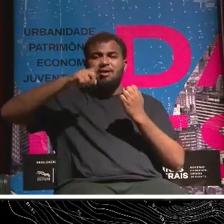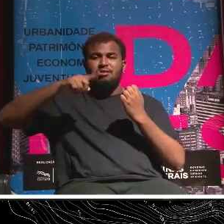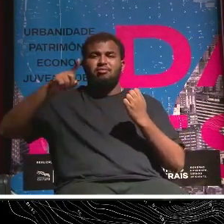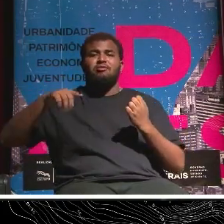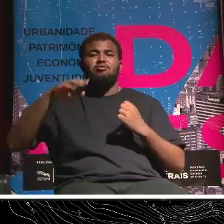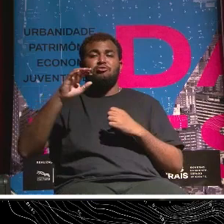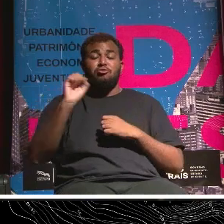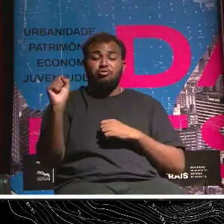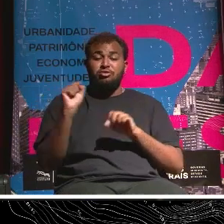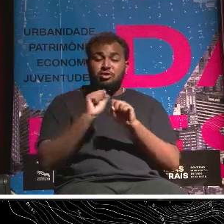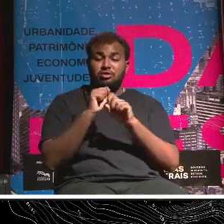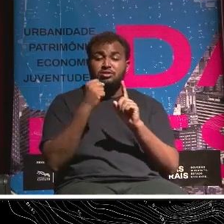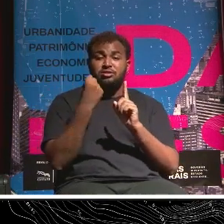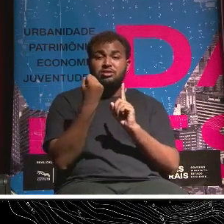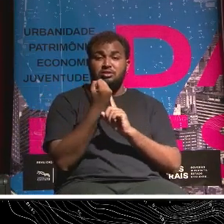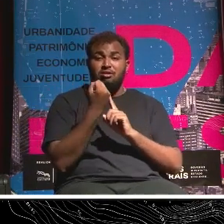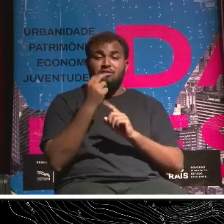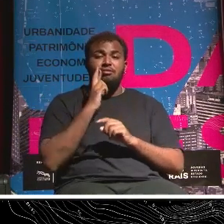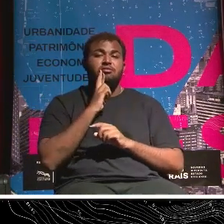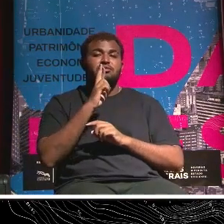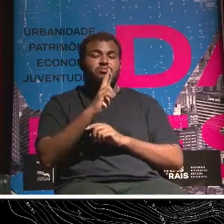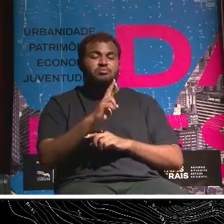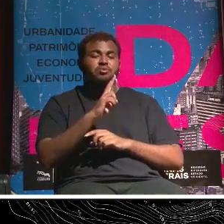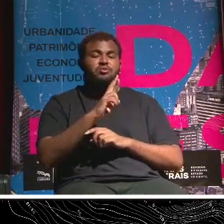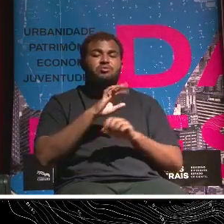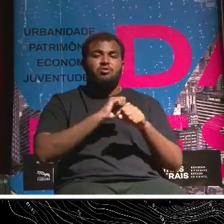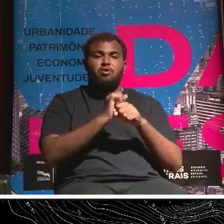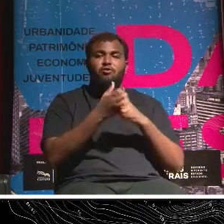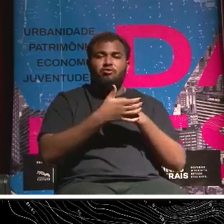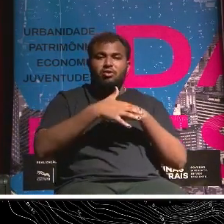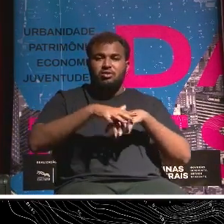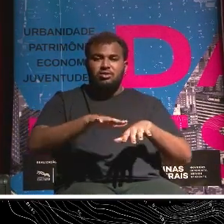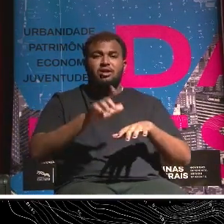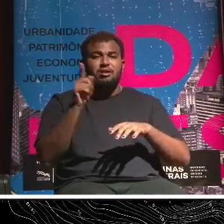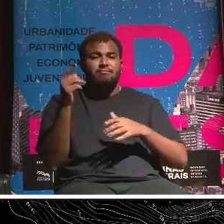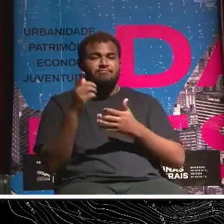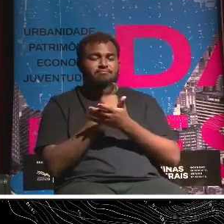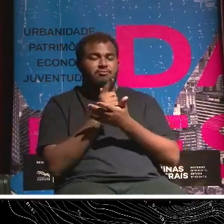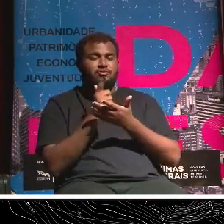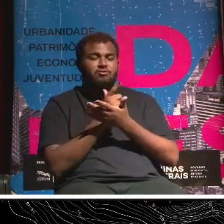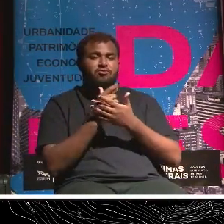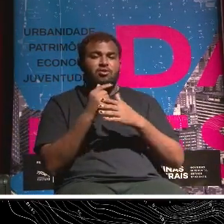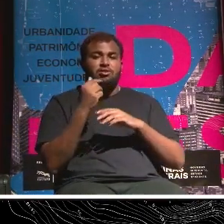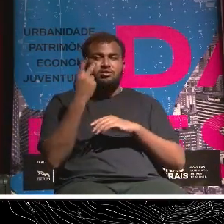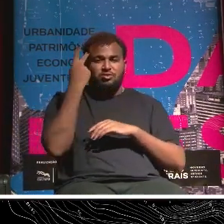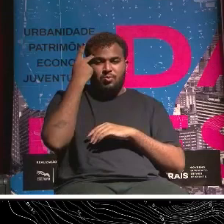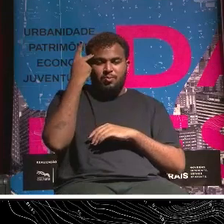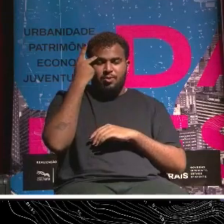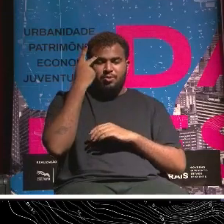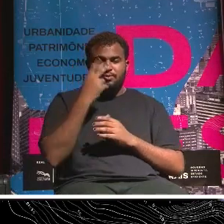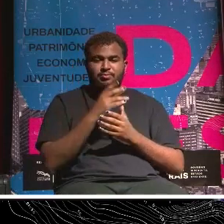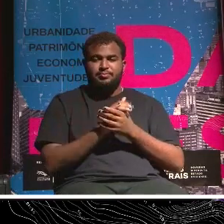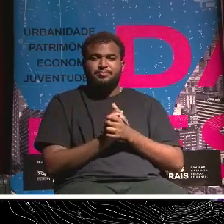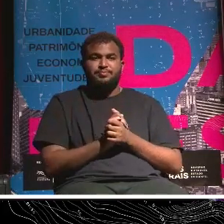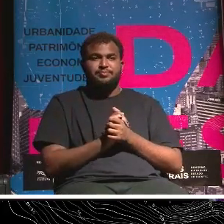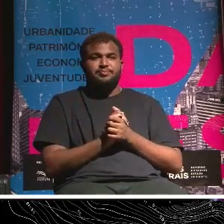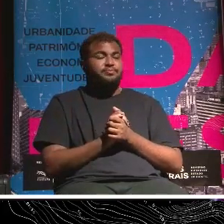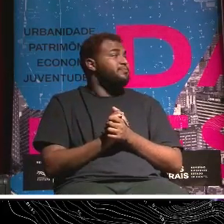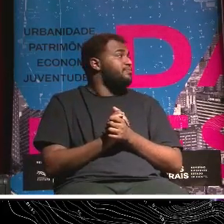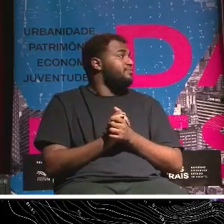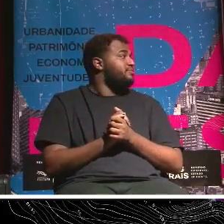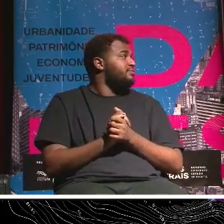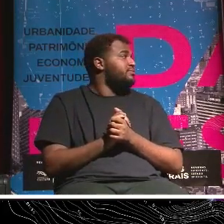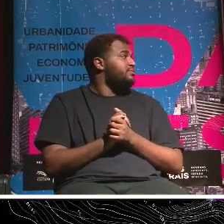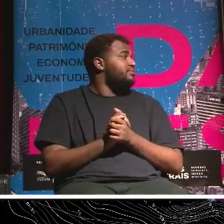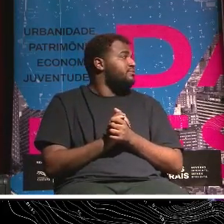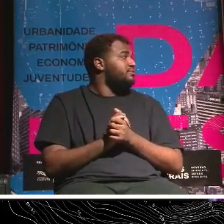Ano, em resposta ao Covid-19, Folha de São Paulo. Falta uma cadeira, né,